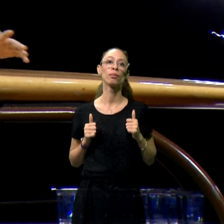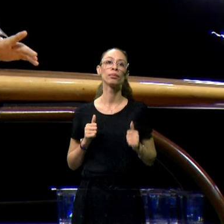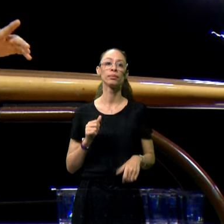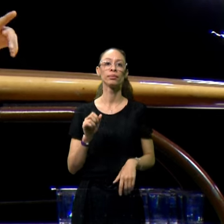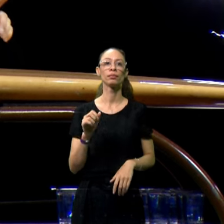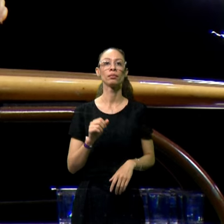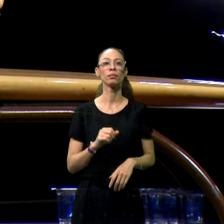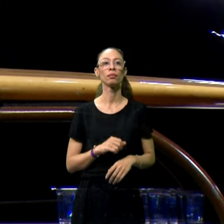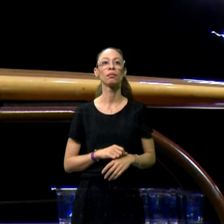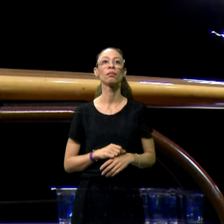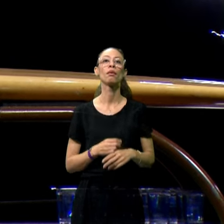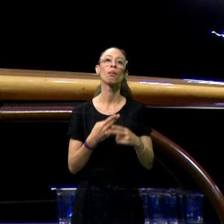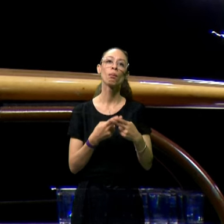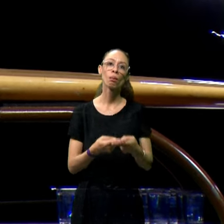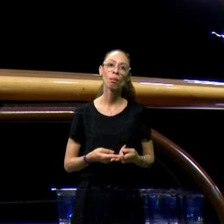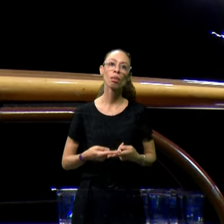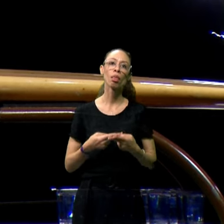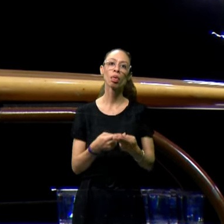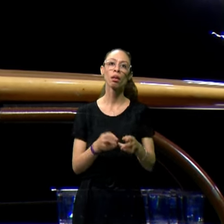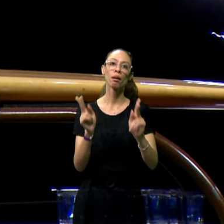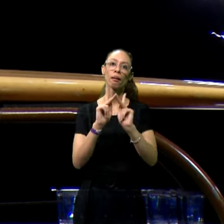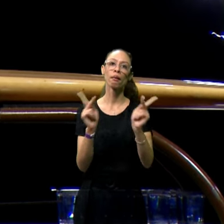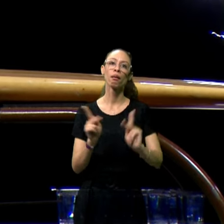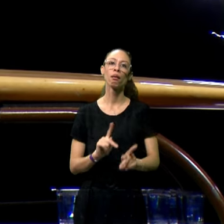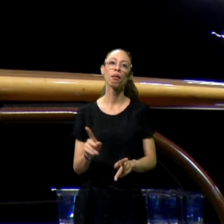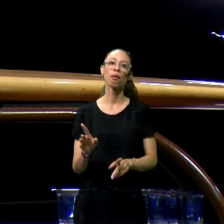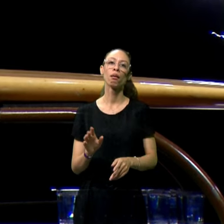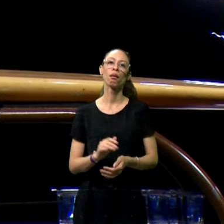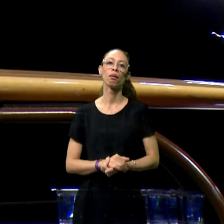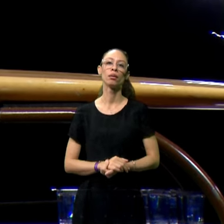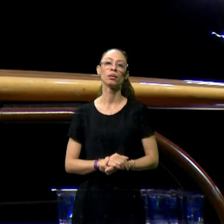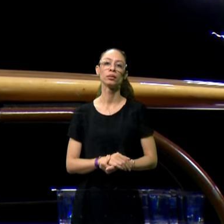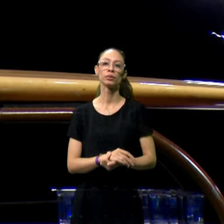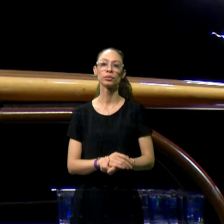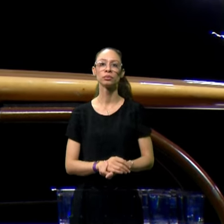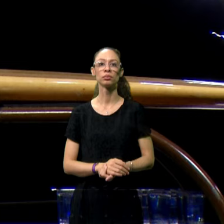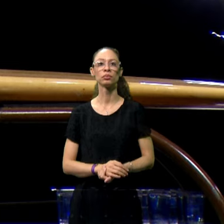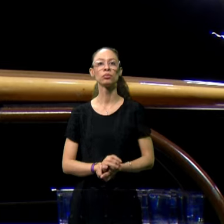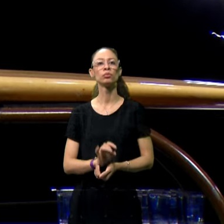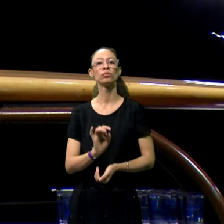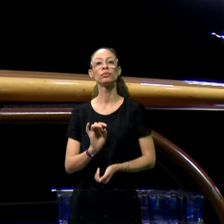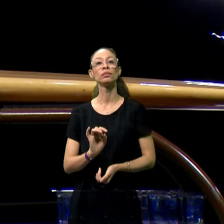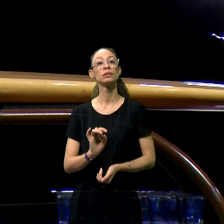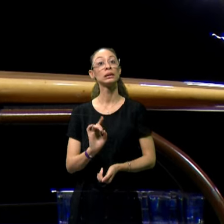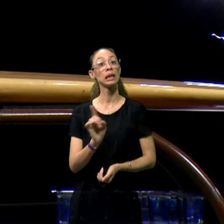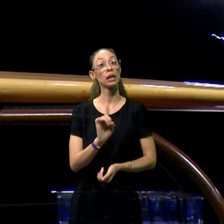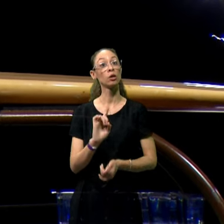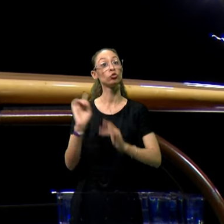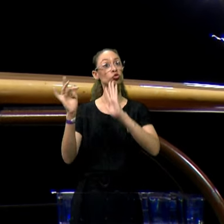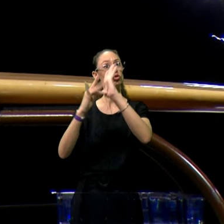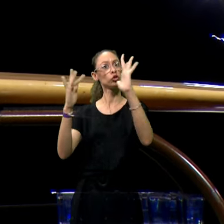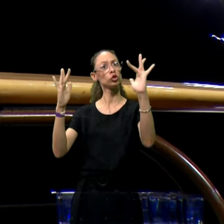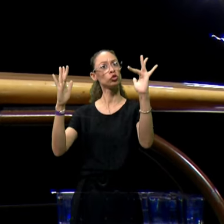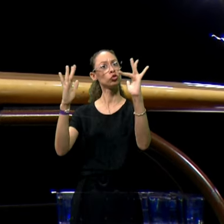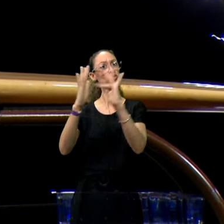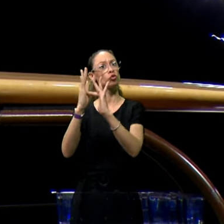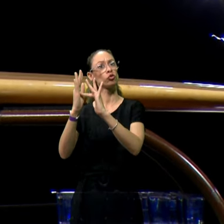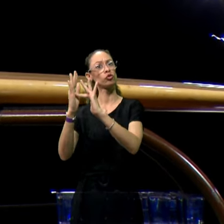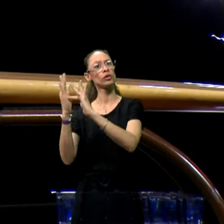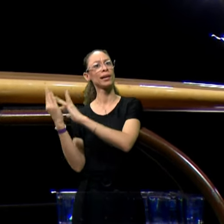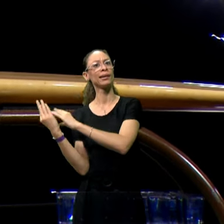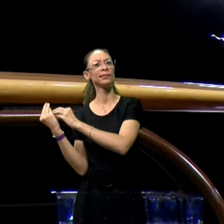Ali não é paz e amor. Não é vindo trazer paz, senão espada.